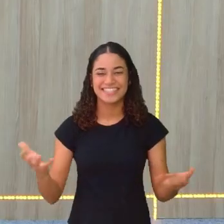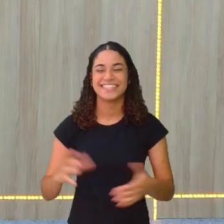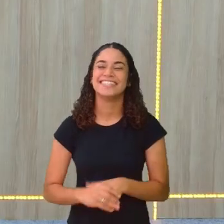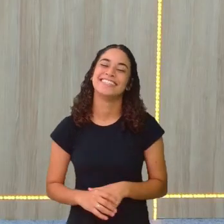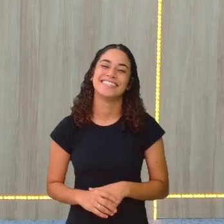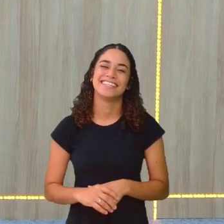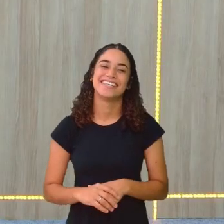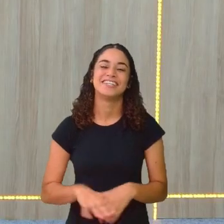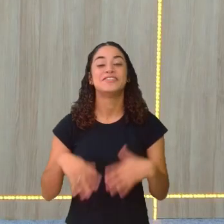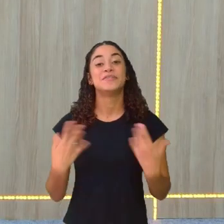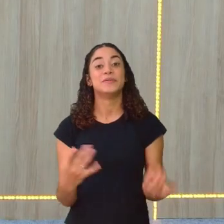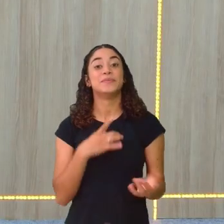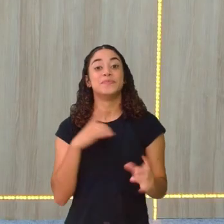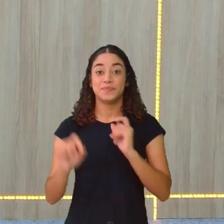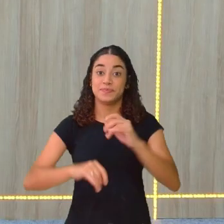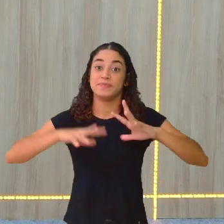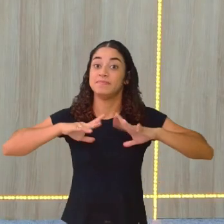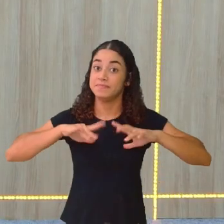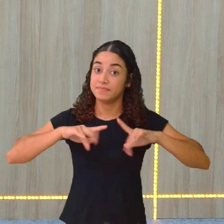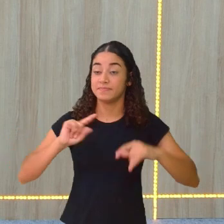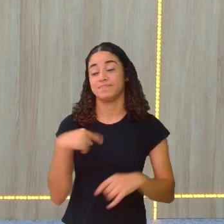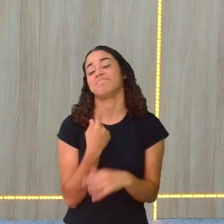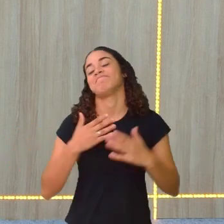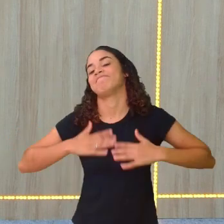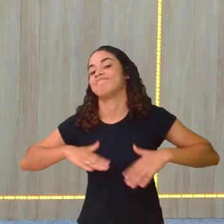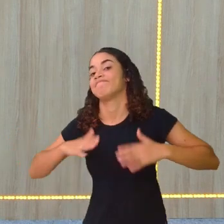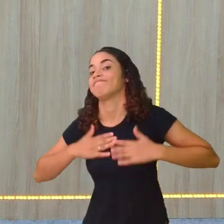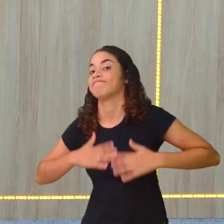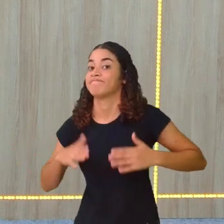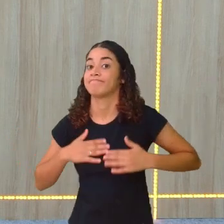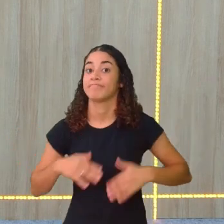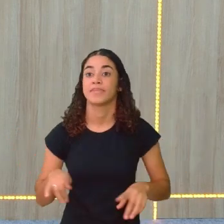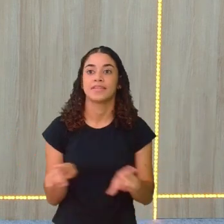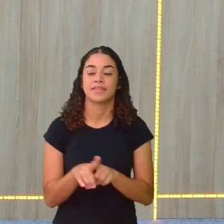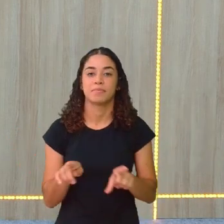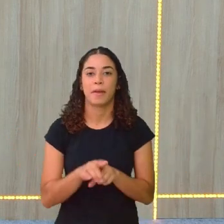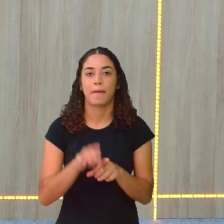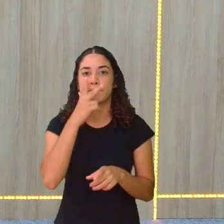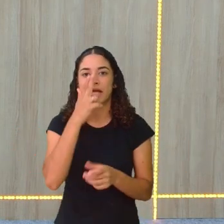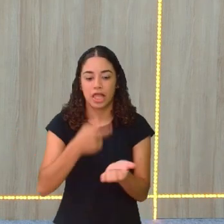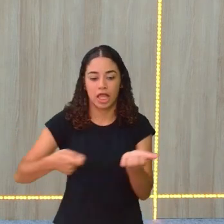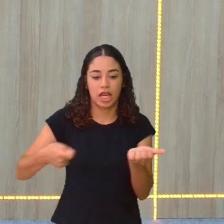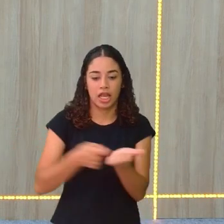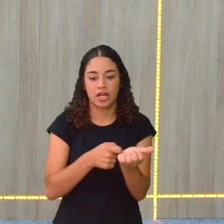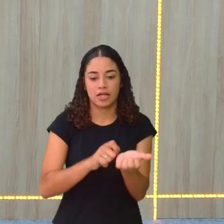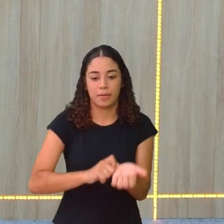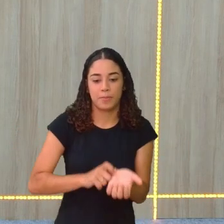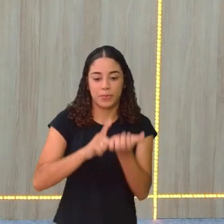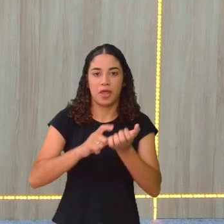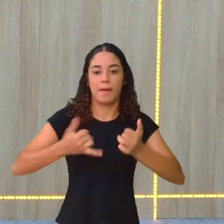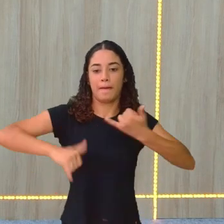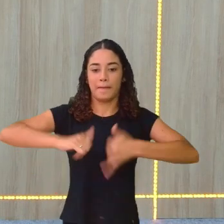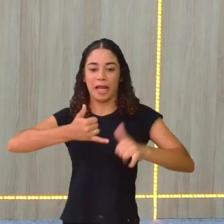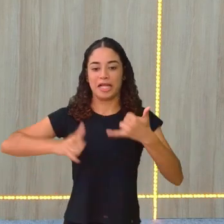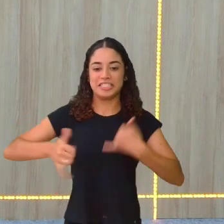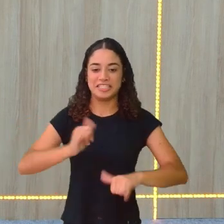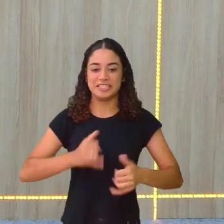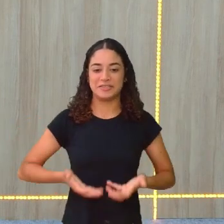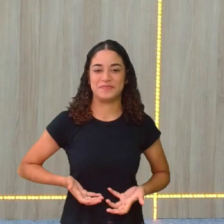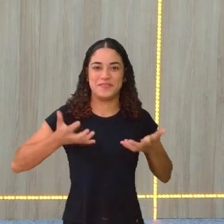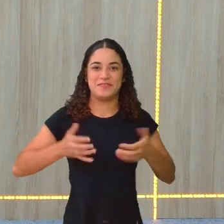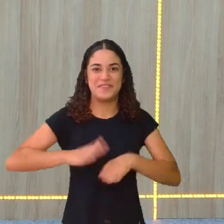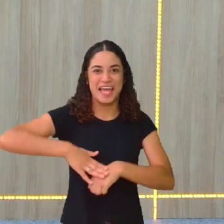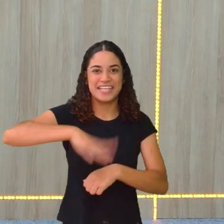mas ó, vai ter aí as férias pra gente descansar, recarregar as energias e voltar ano que vem